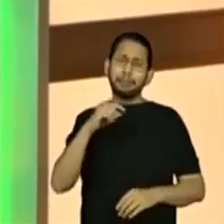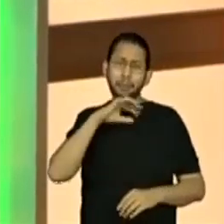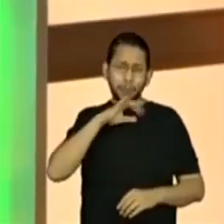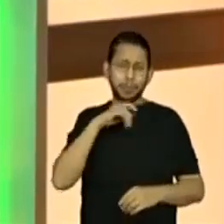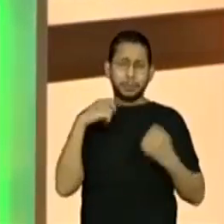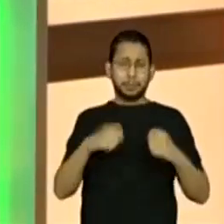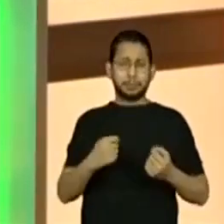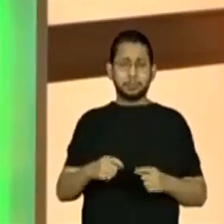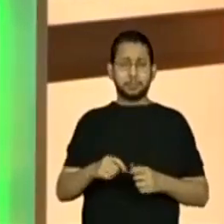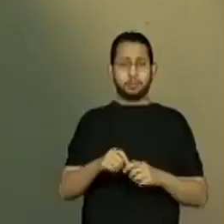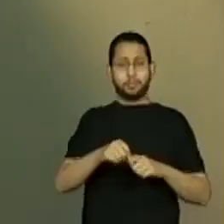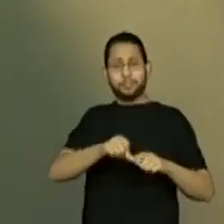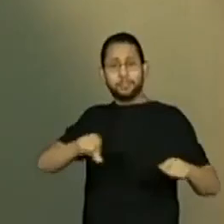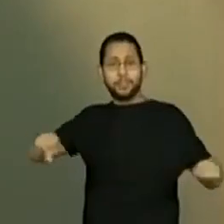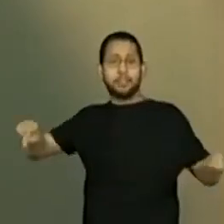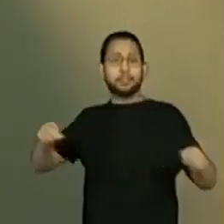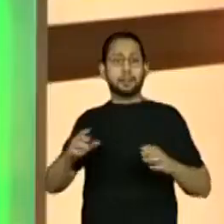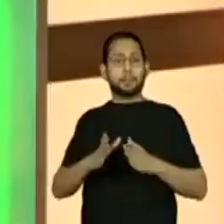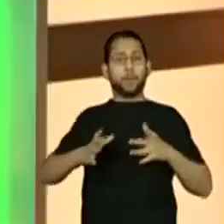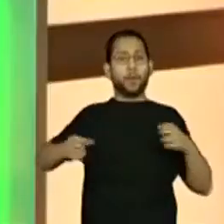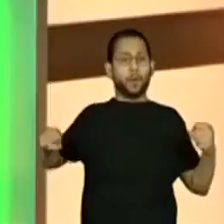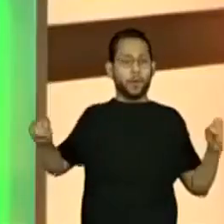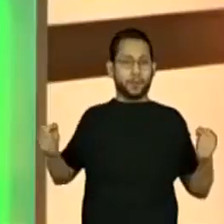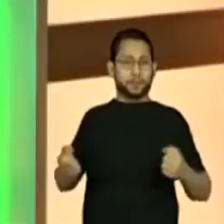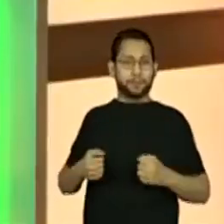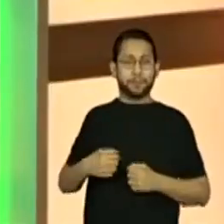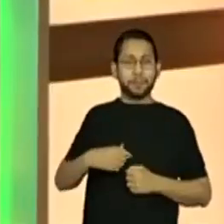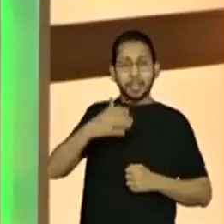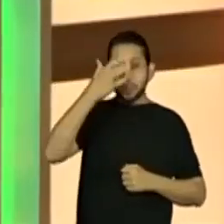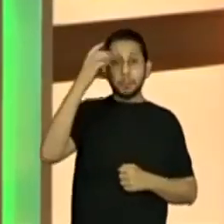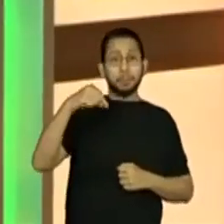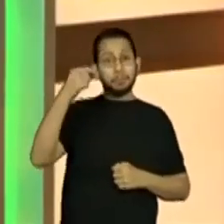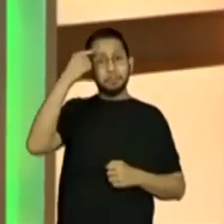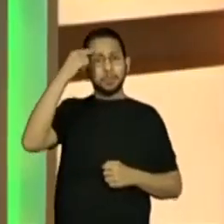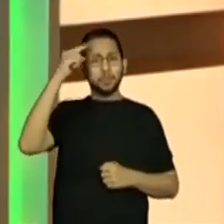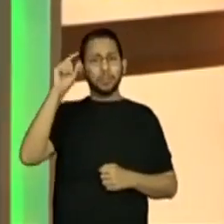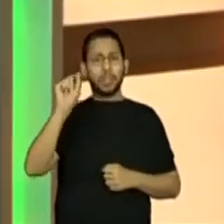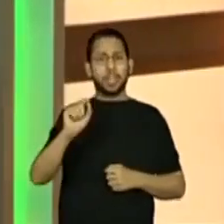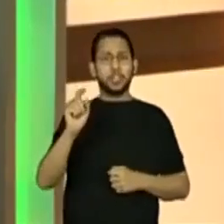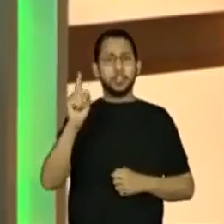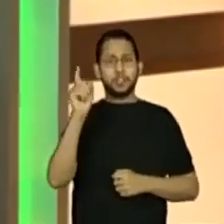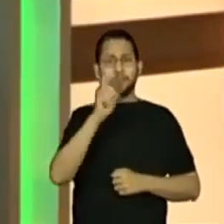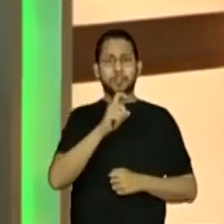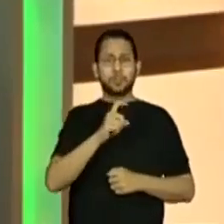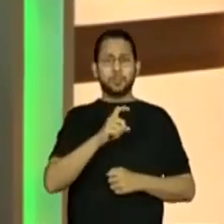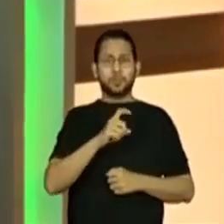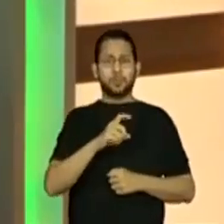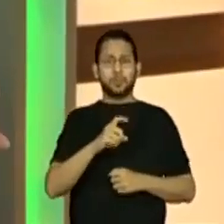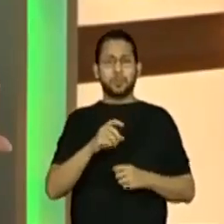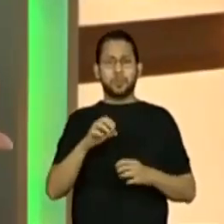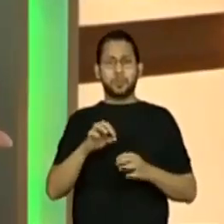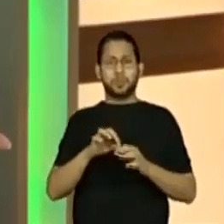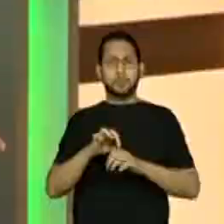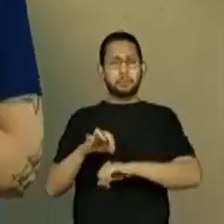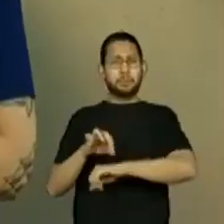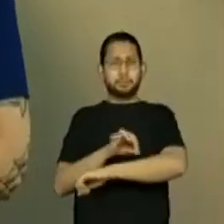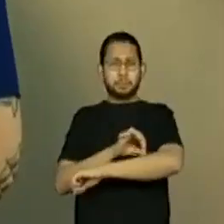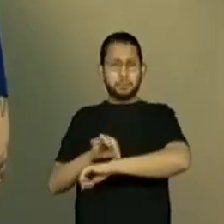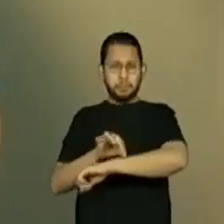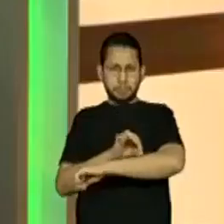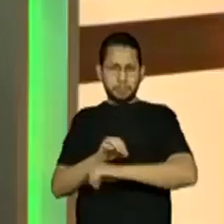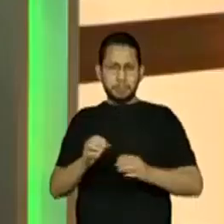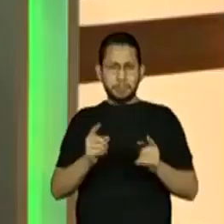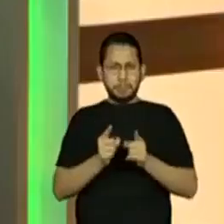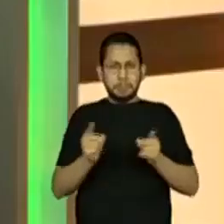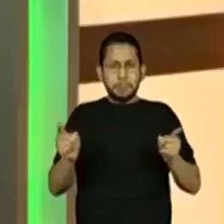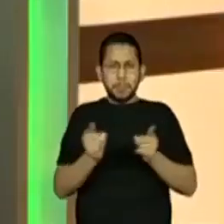ser muito difícil medir as coisas, eu também acho que é muito difícil medir as coisas. com certeza. Vamos pensar no portfólio? Vamos,